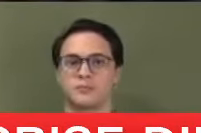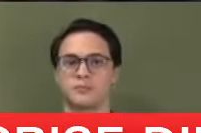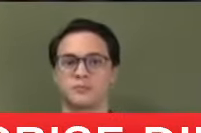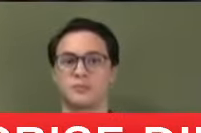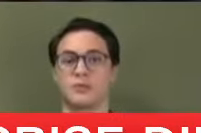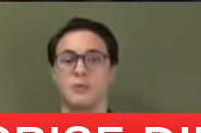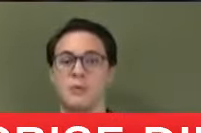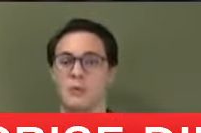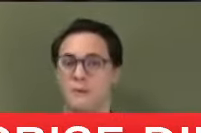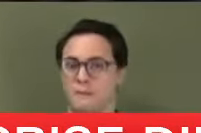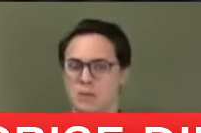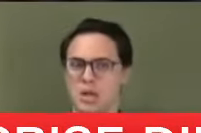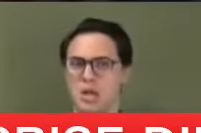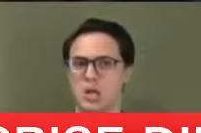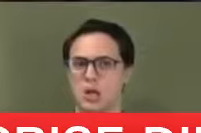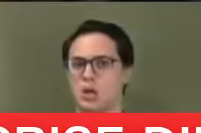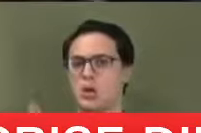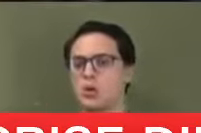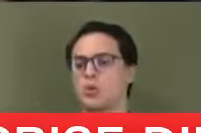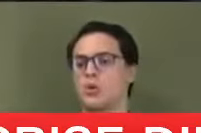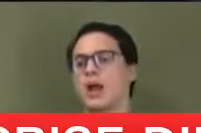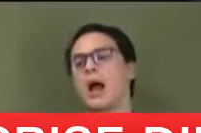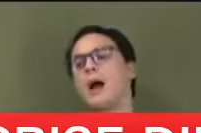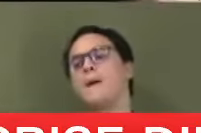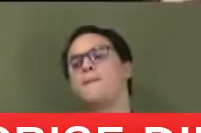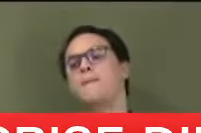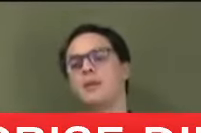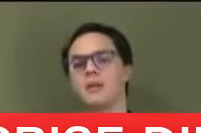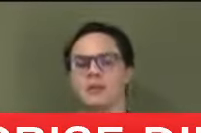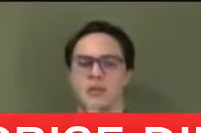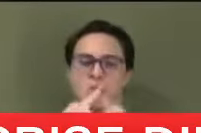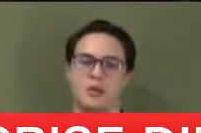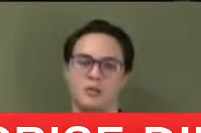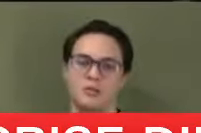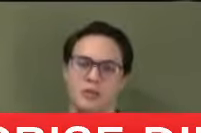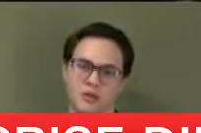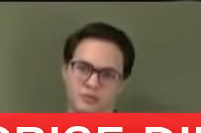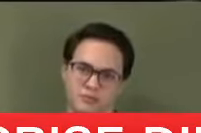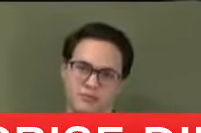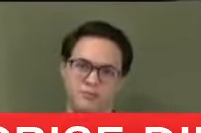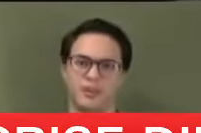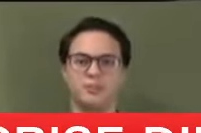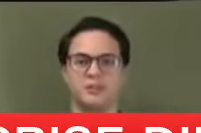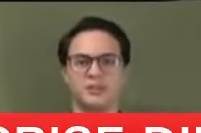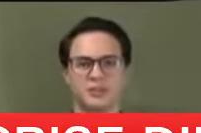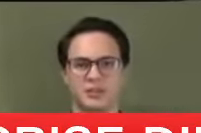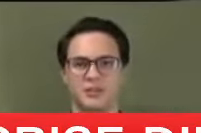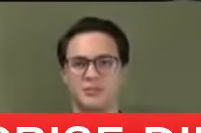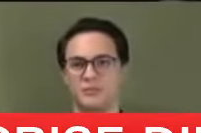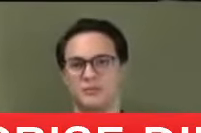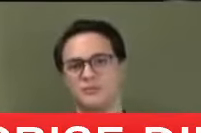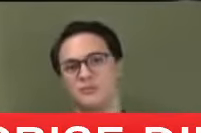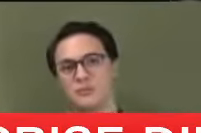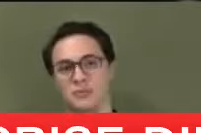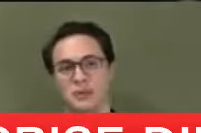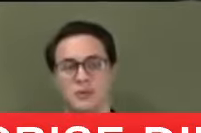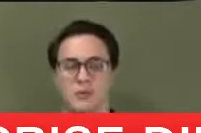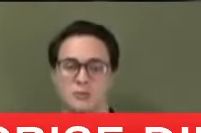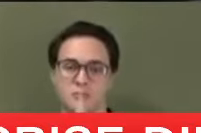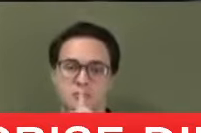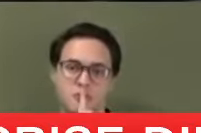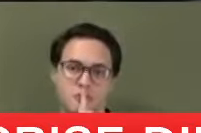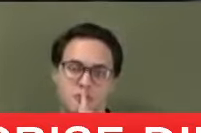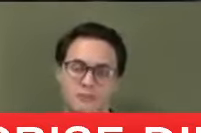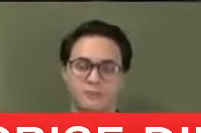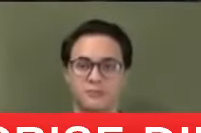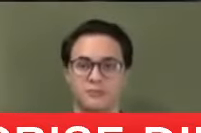presidente Lula nunca abraçou uma deputada nazista, neta de ministro. E a direita quietinha. Vossa